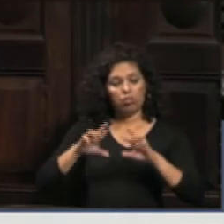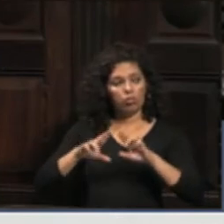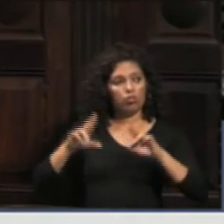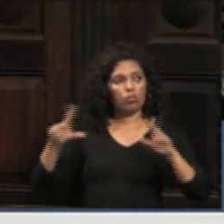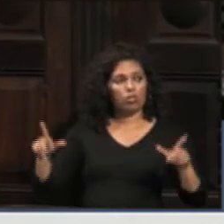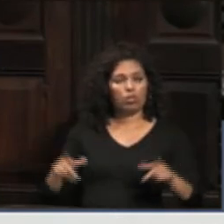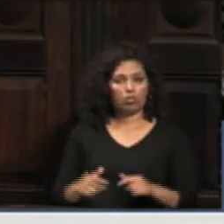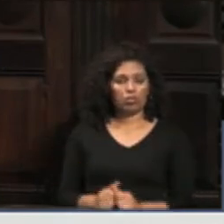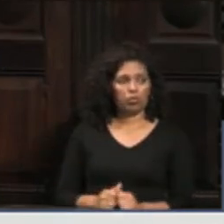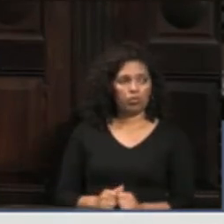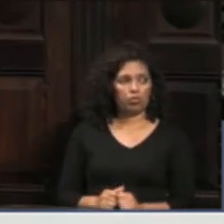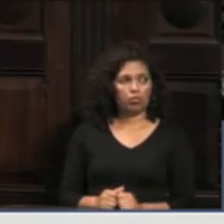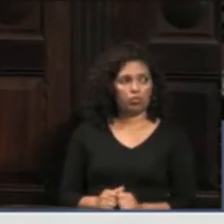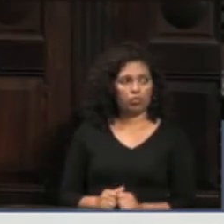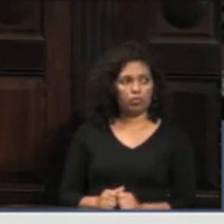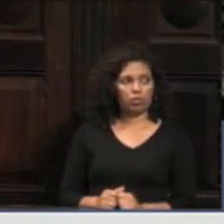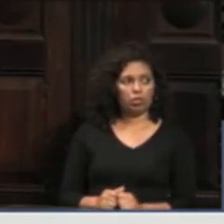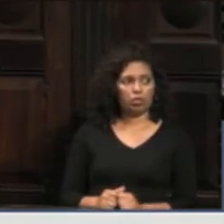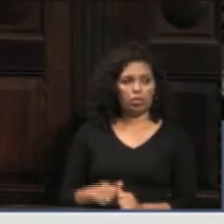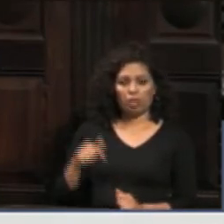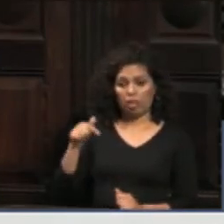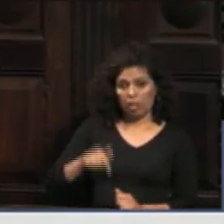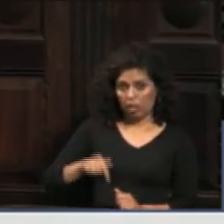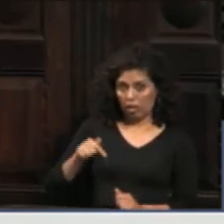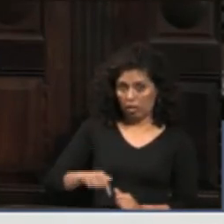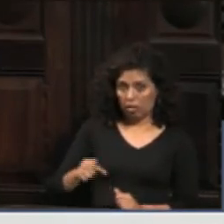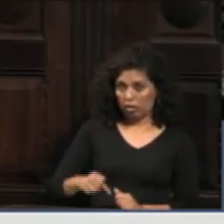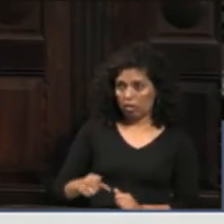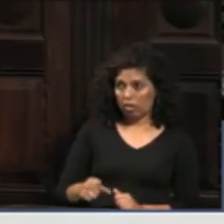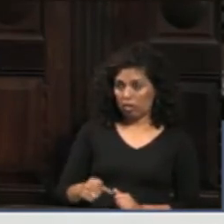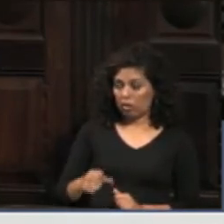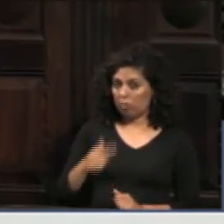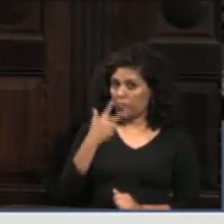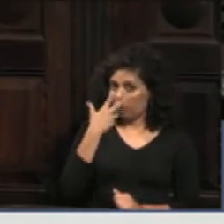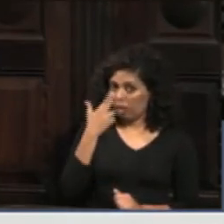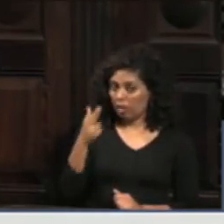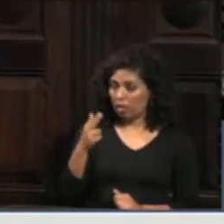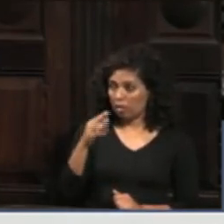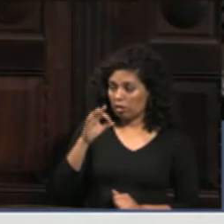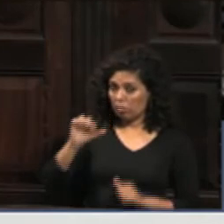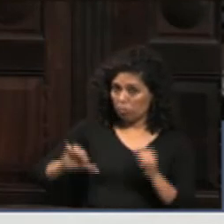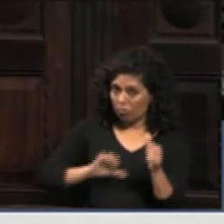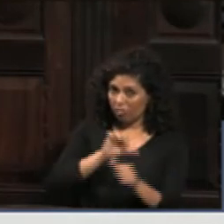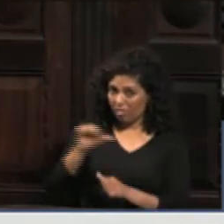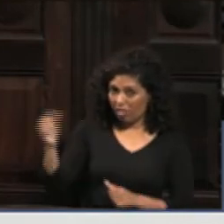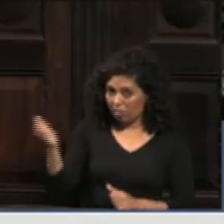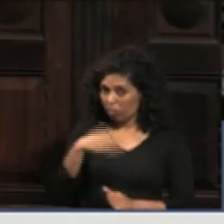E aqui parece que não está sendo diferente.